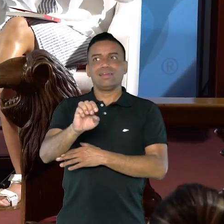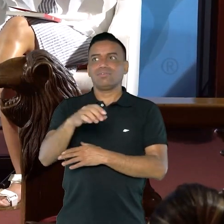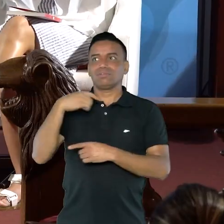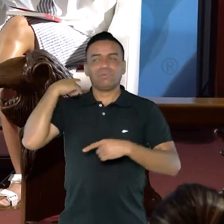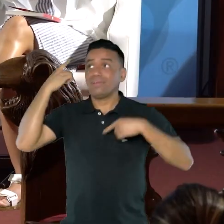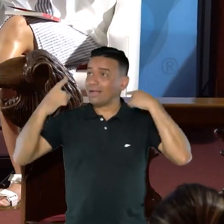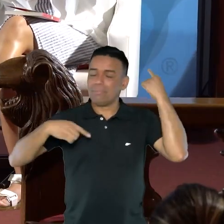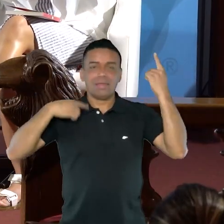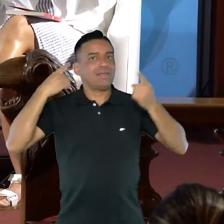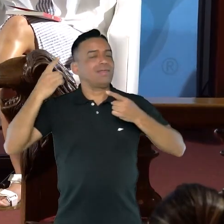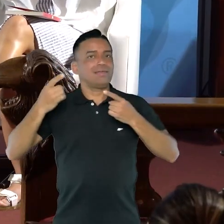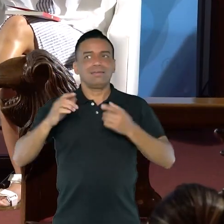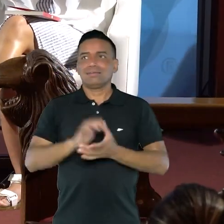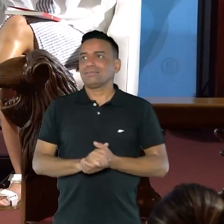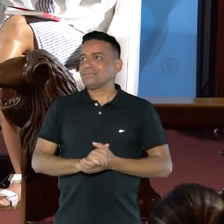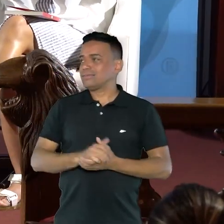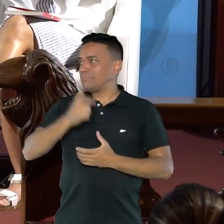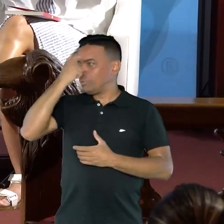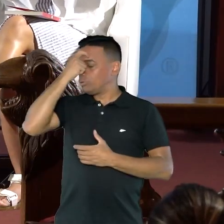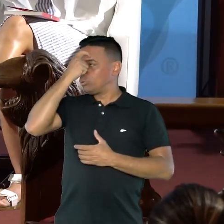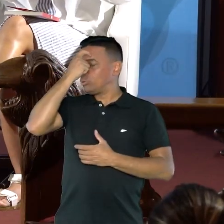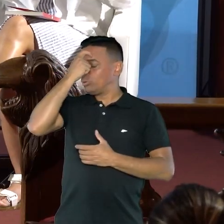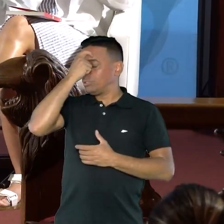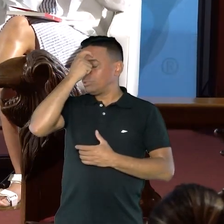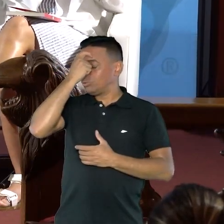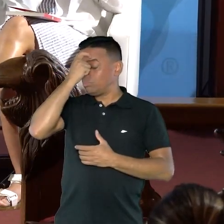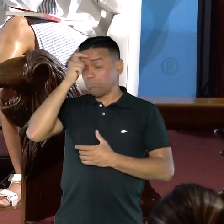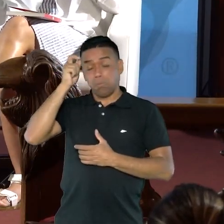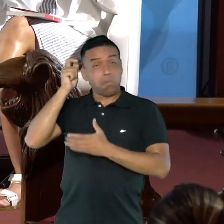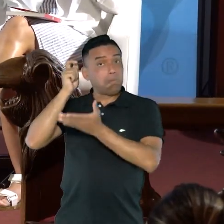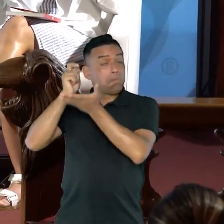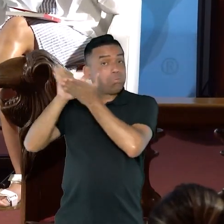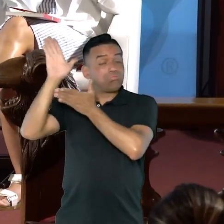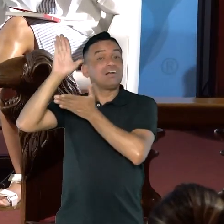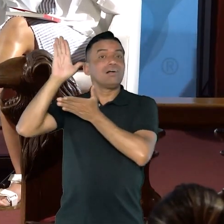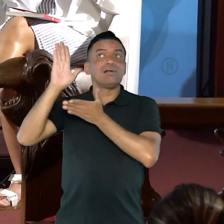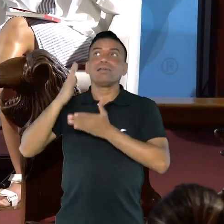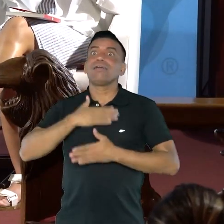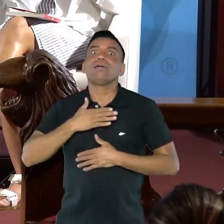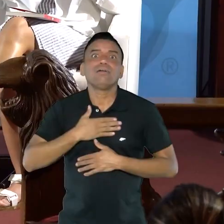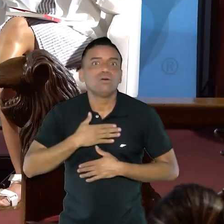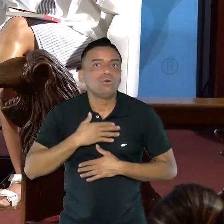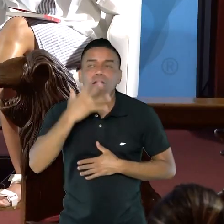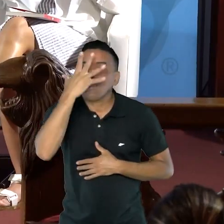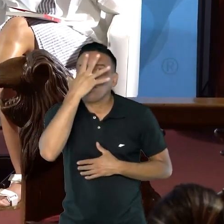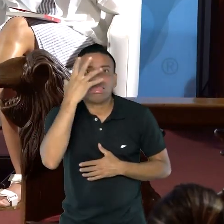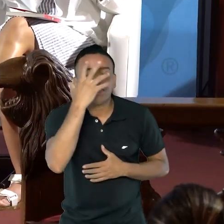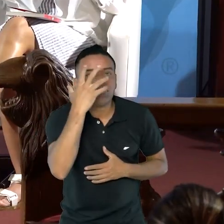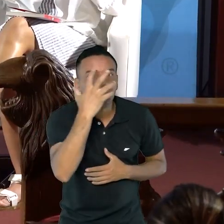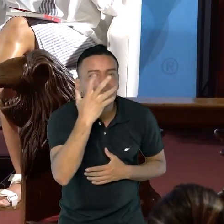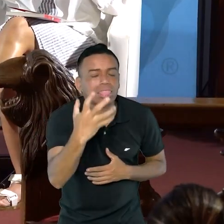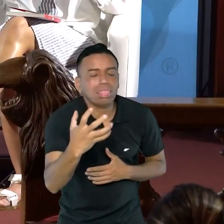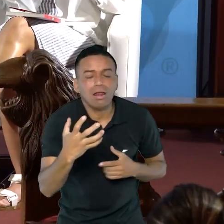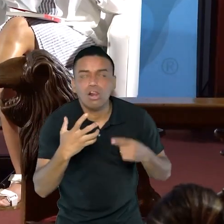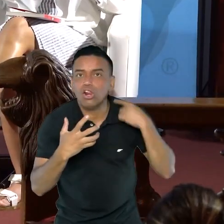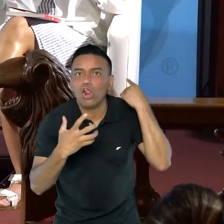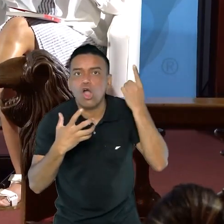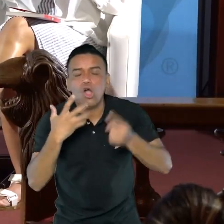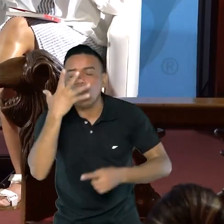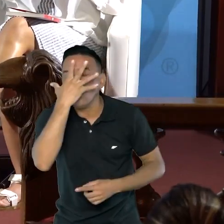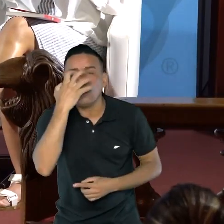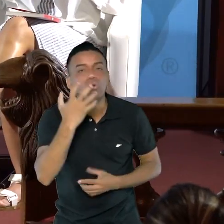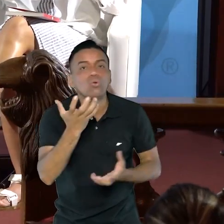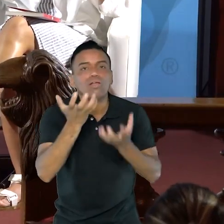juízo, sou louco por você. Então tem toda uma série de referências, né? Em que, para você demonstrar